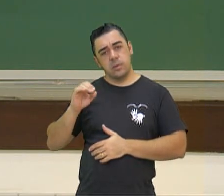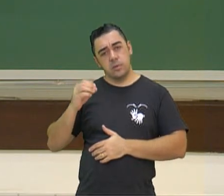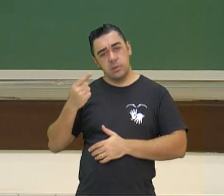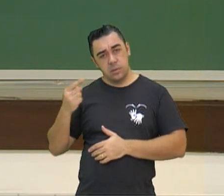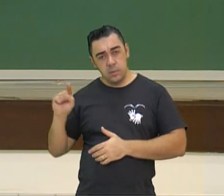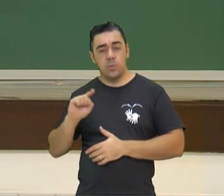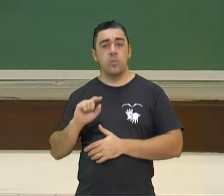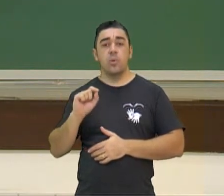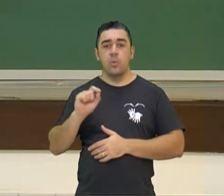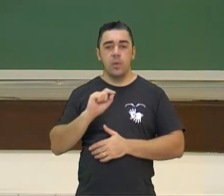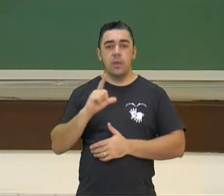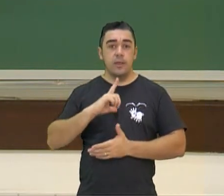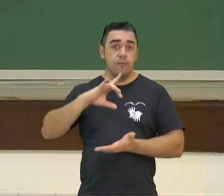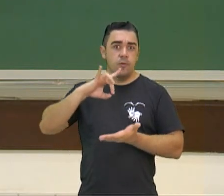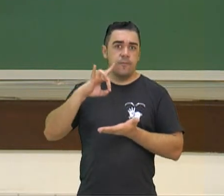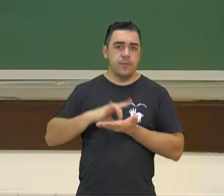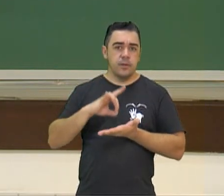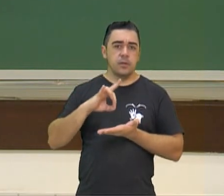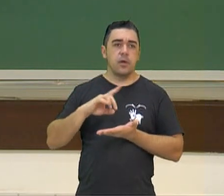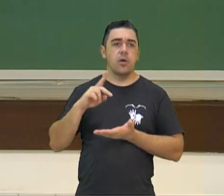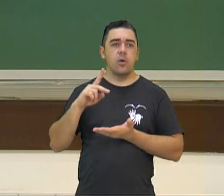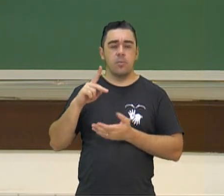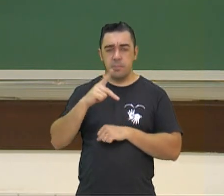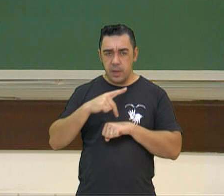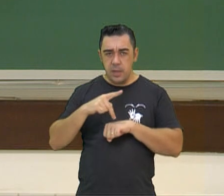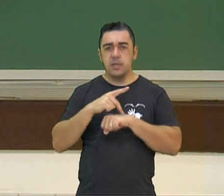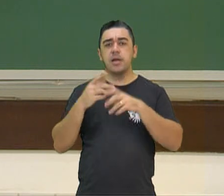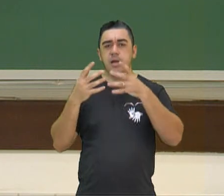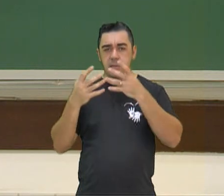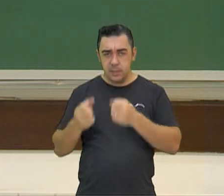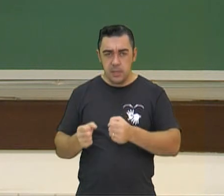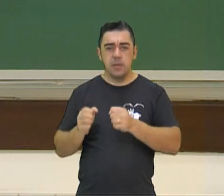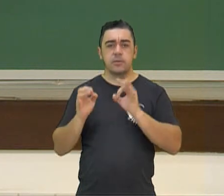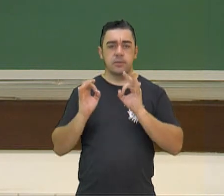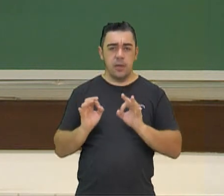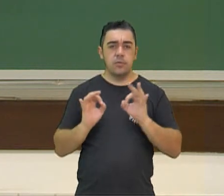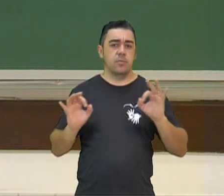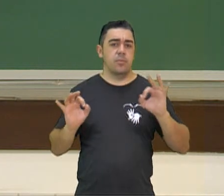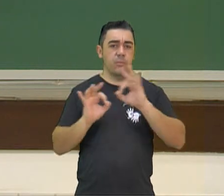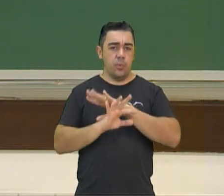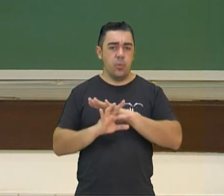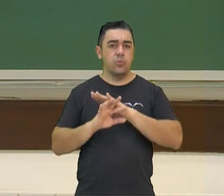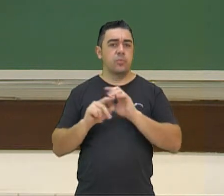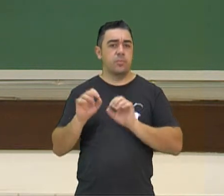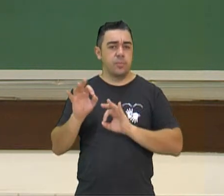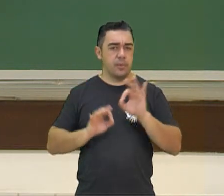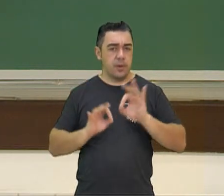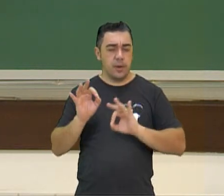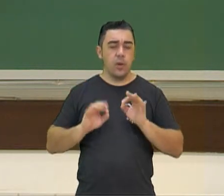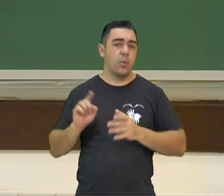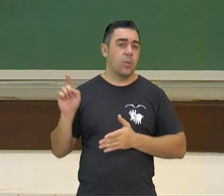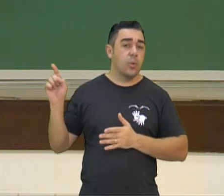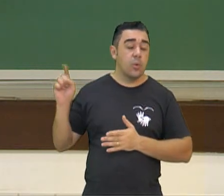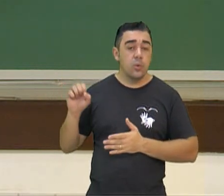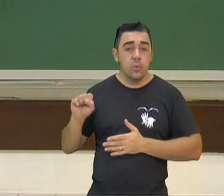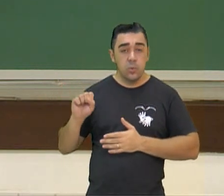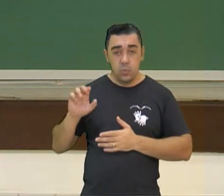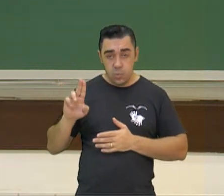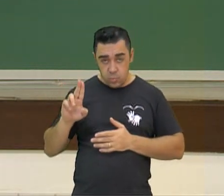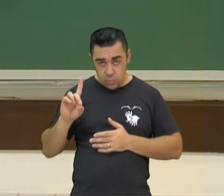como reconhecimento, tá? Que é aceito, pronto, como país, tá pronto ali, já tem tudo certo. O